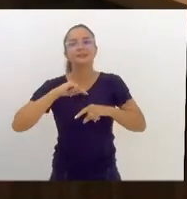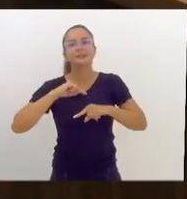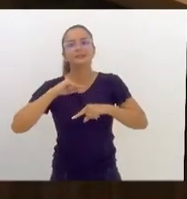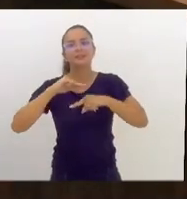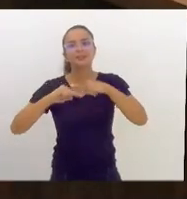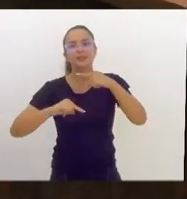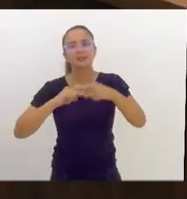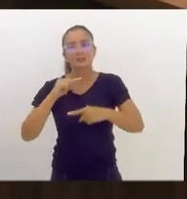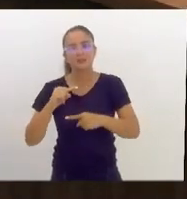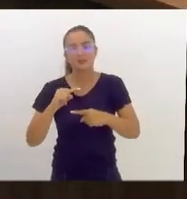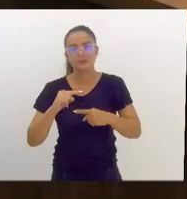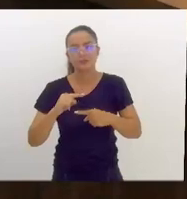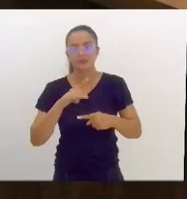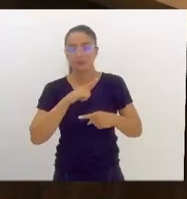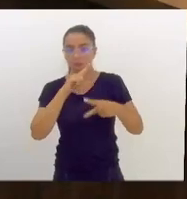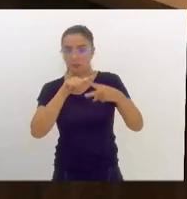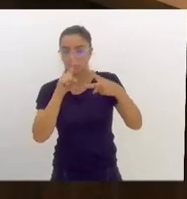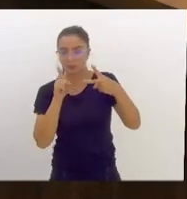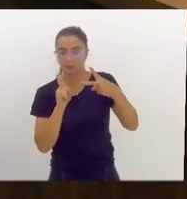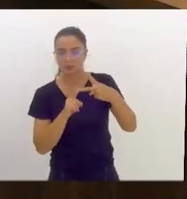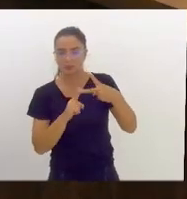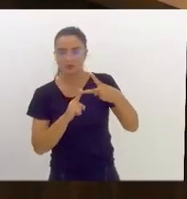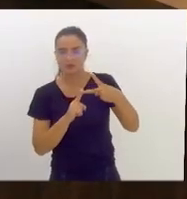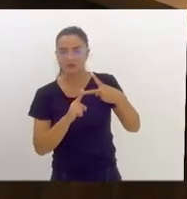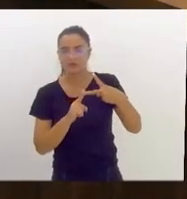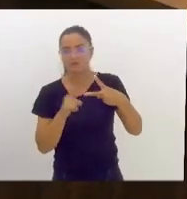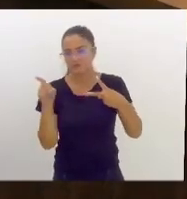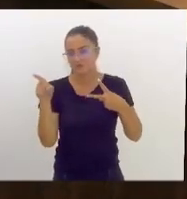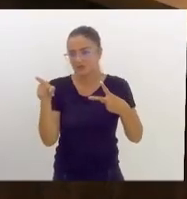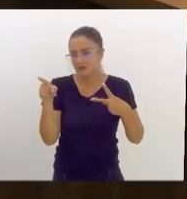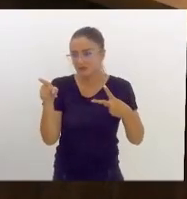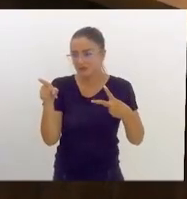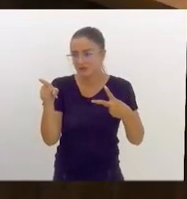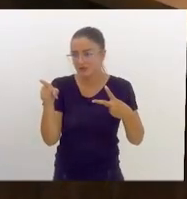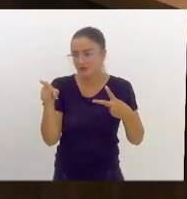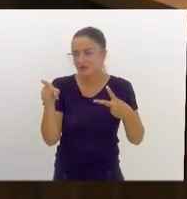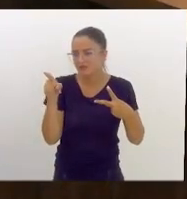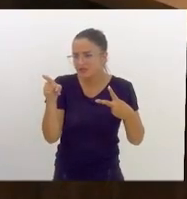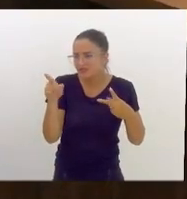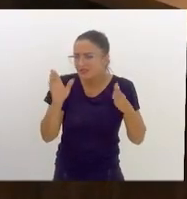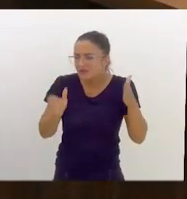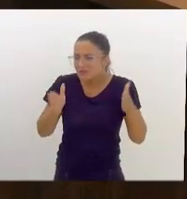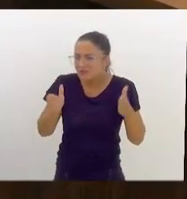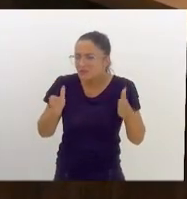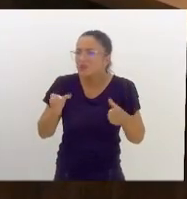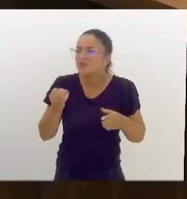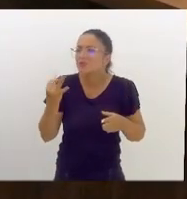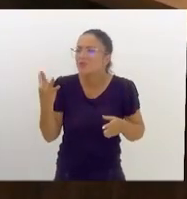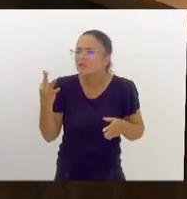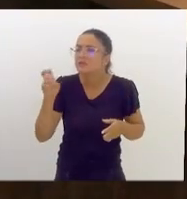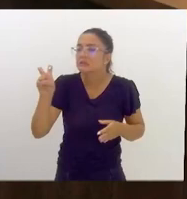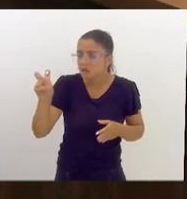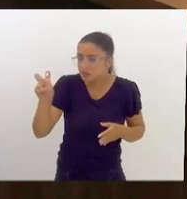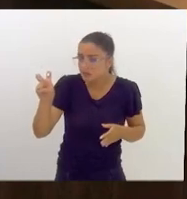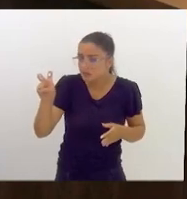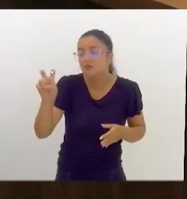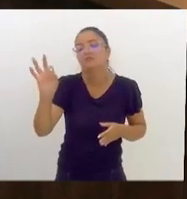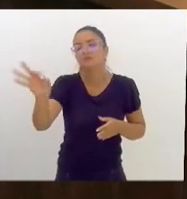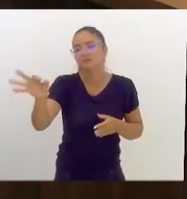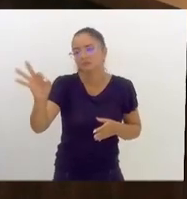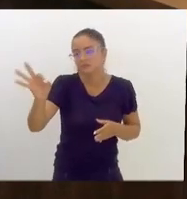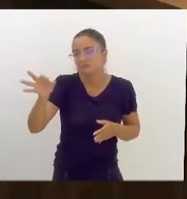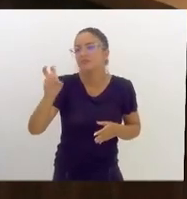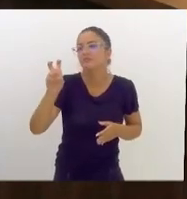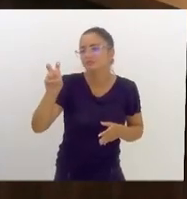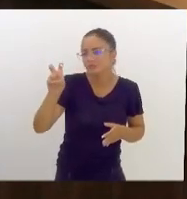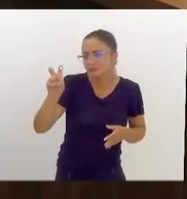e eles serem sanados de duas formas, deputado Luiz Paulo. Vossa Excelência, que está aqui há 5 ou 6 mandatos. 5. Né?